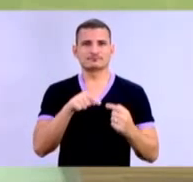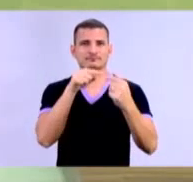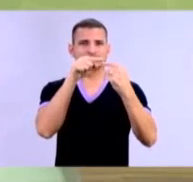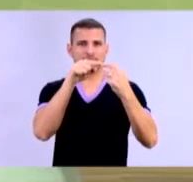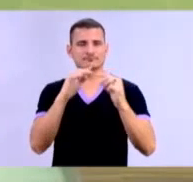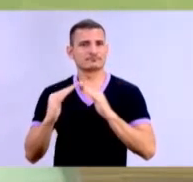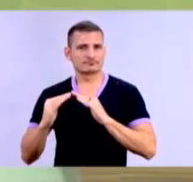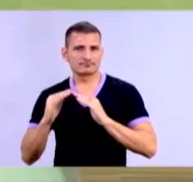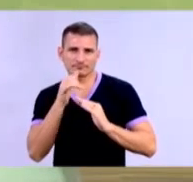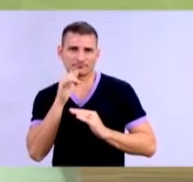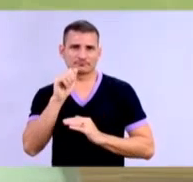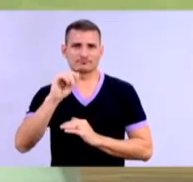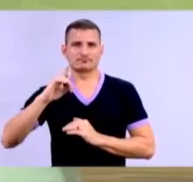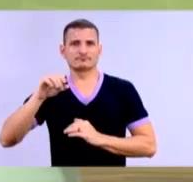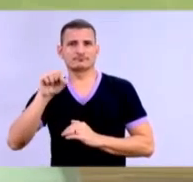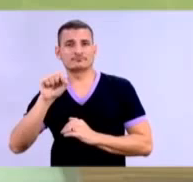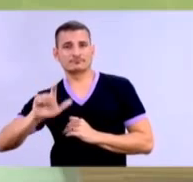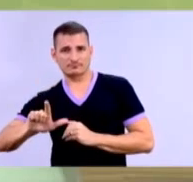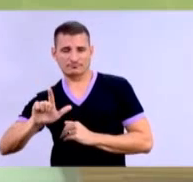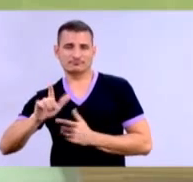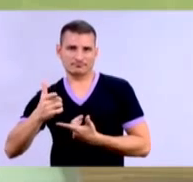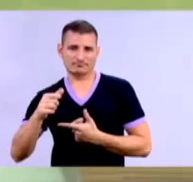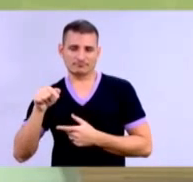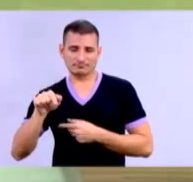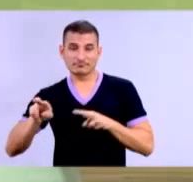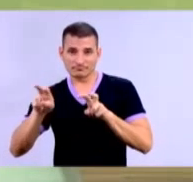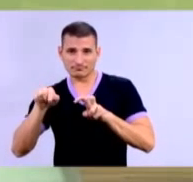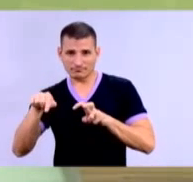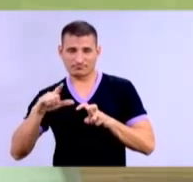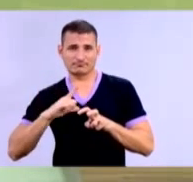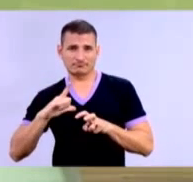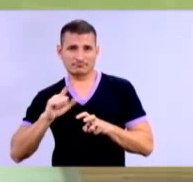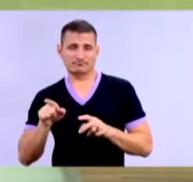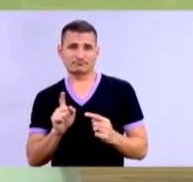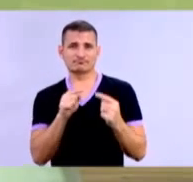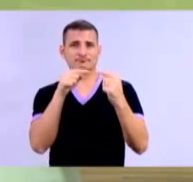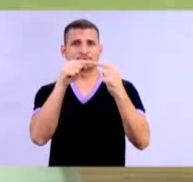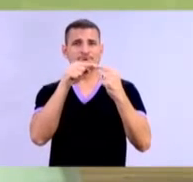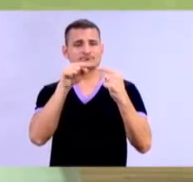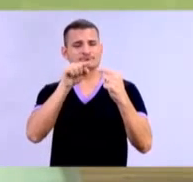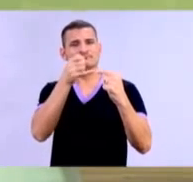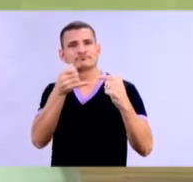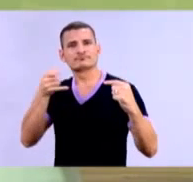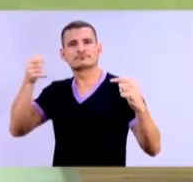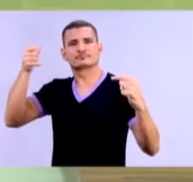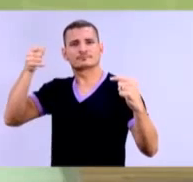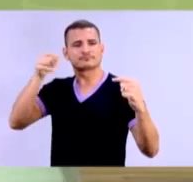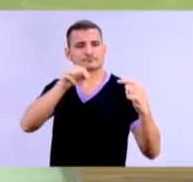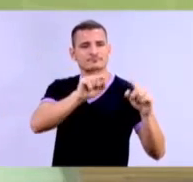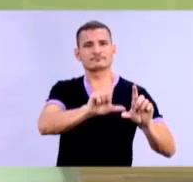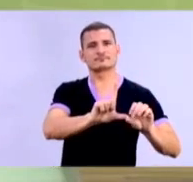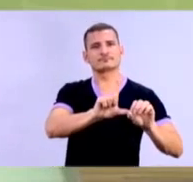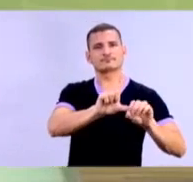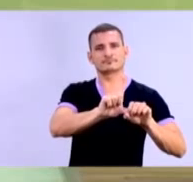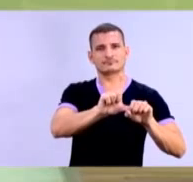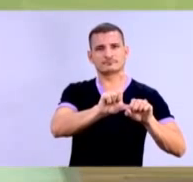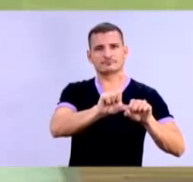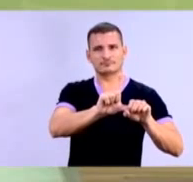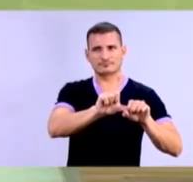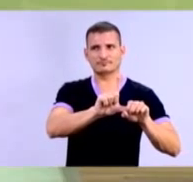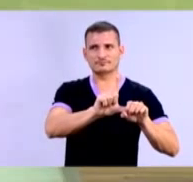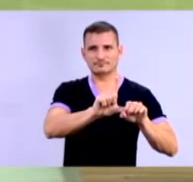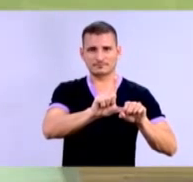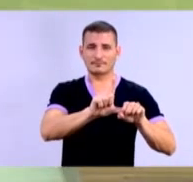casa, talvez ADSL, talvez o nosso computador esteja plugado através de um cabo a um modem. Então, os meios físicos